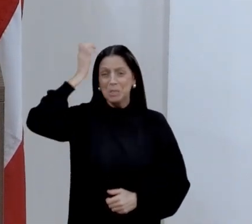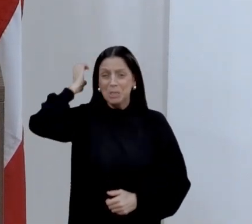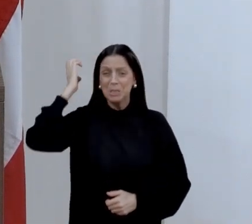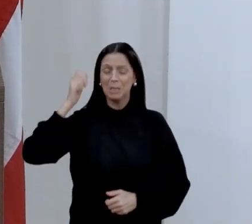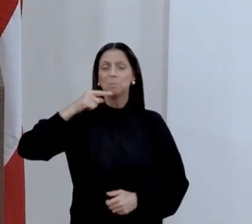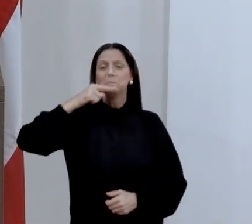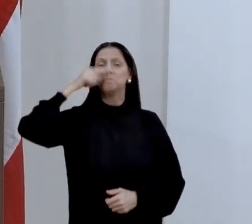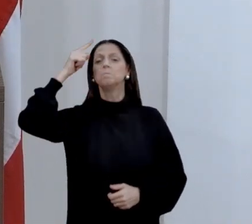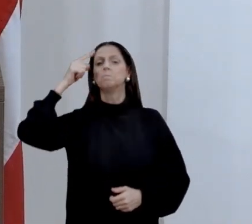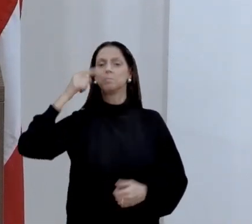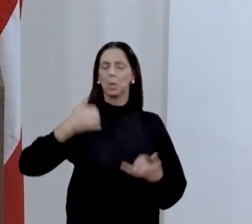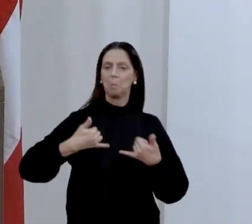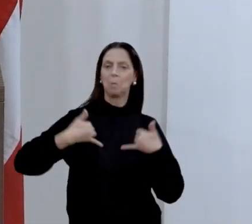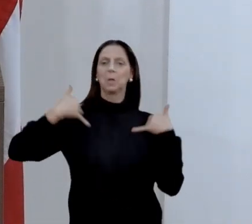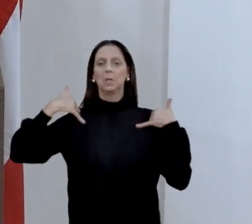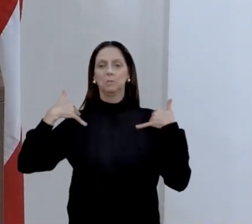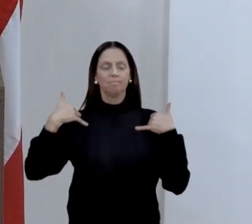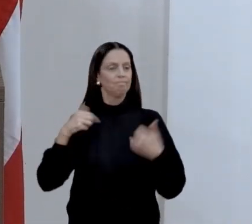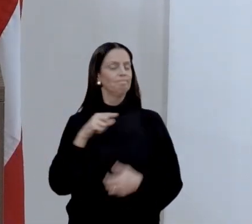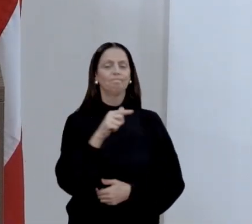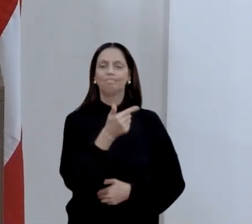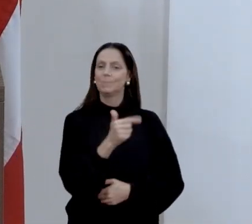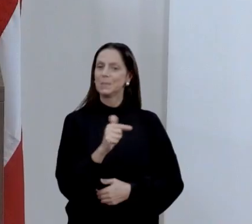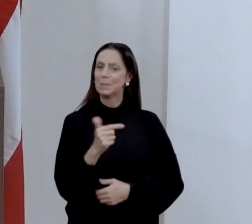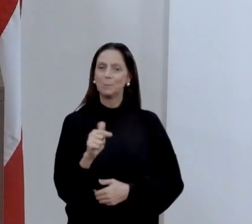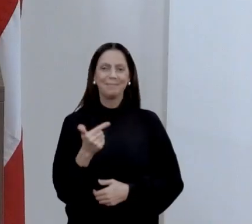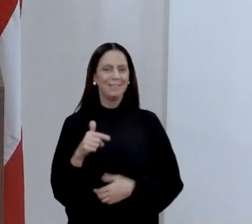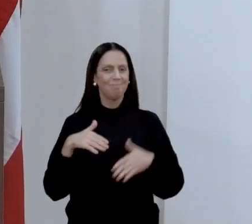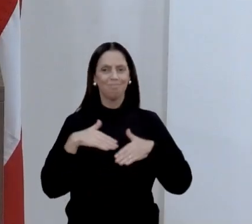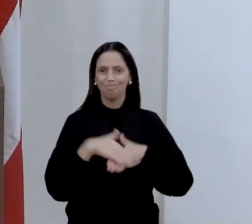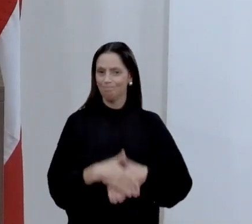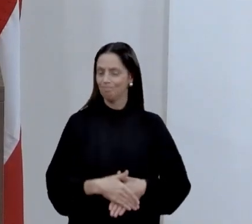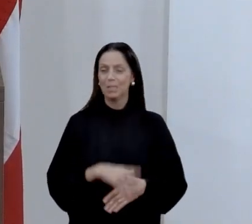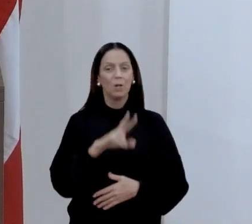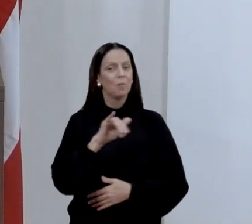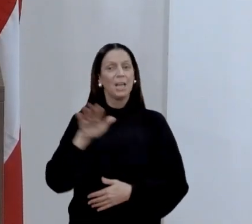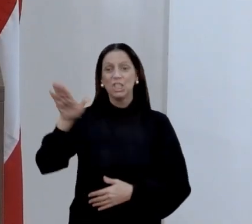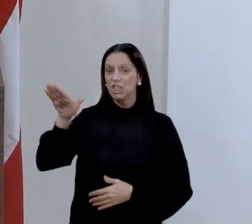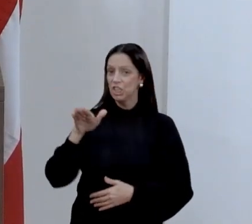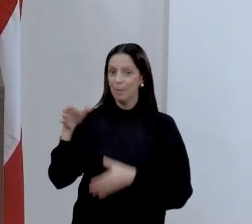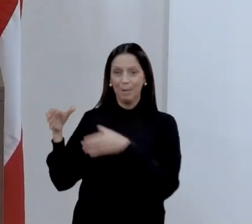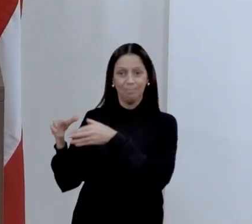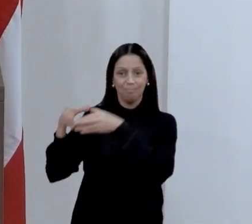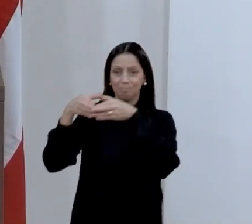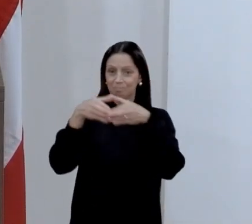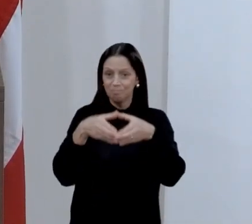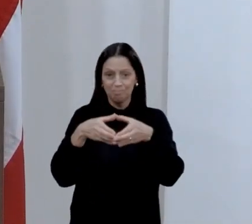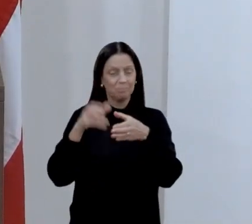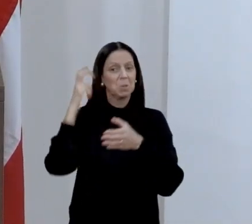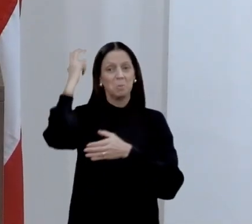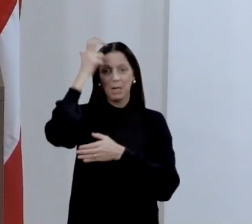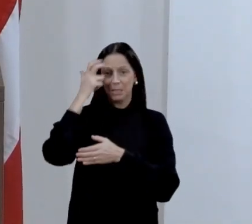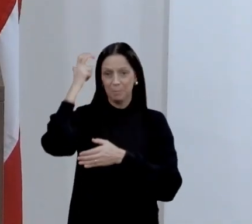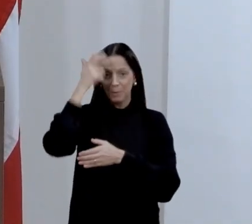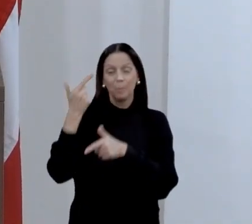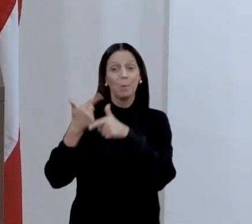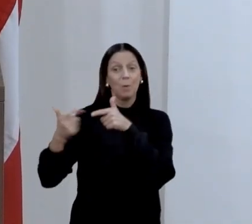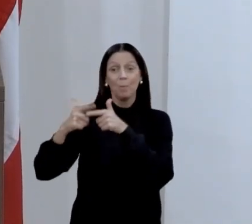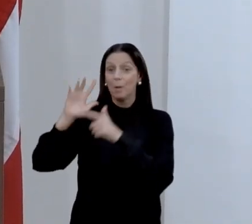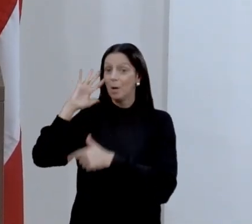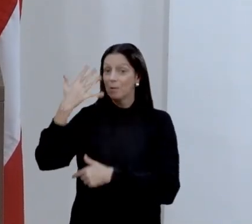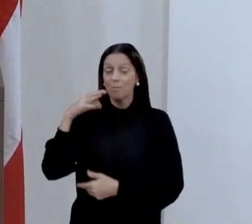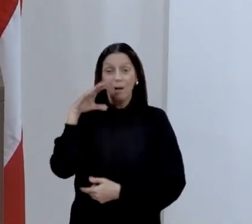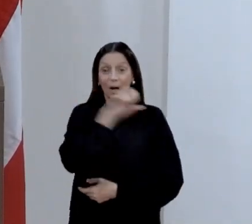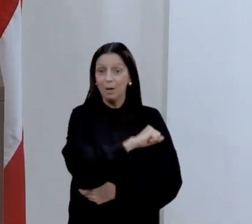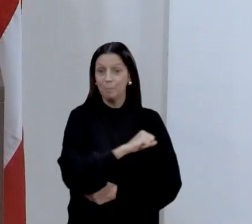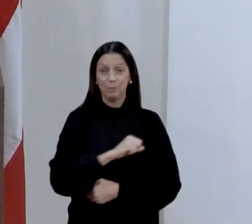que não vai ter a capacidade e a humildade de chamar o alemão e a turma dele, porque se chamarem eles vão lá resolver, para resolver a situação rapidamente,